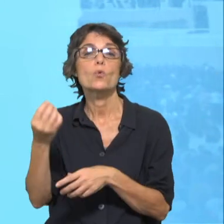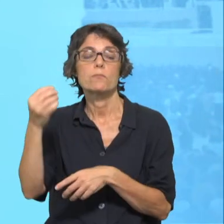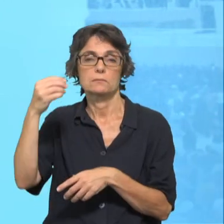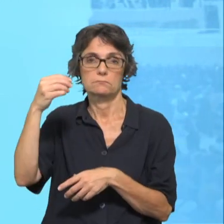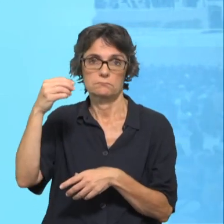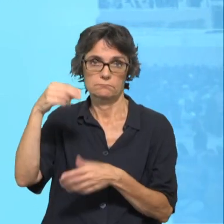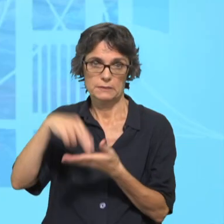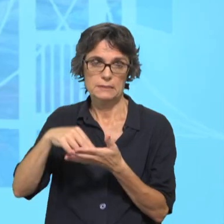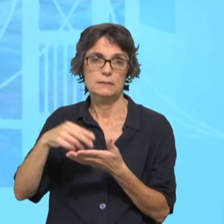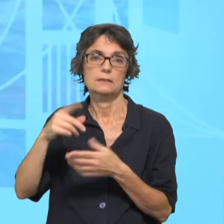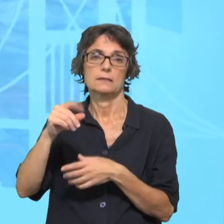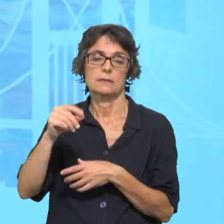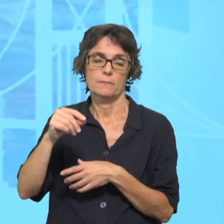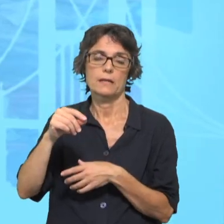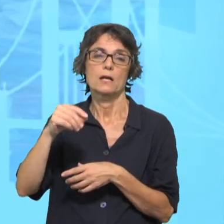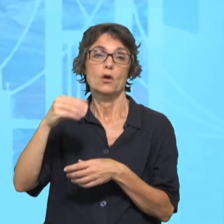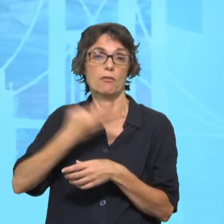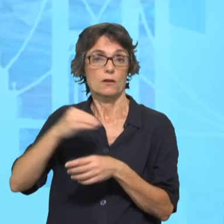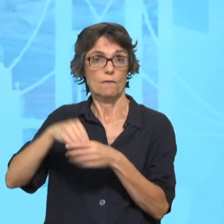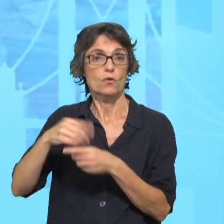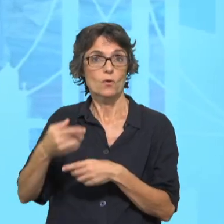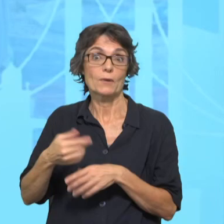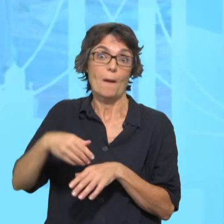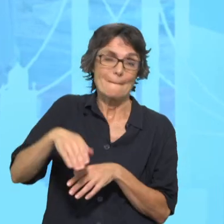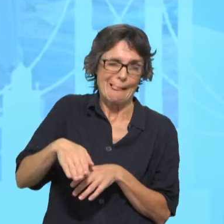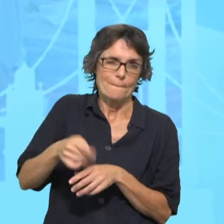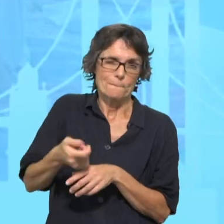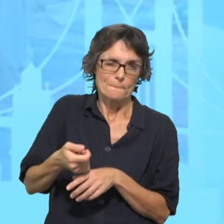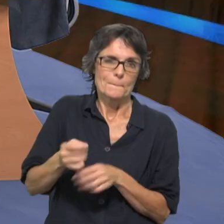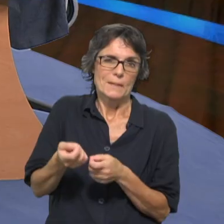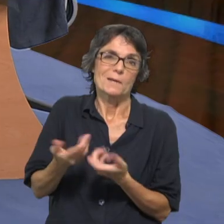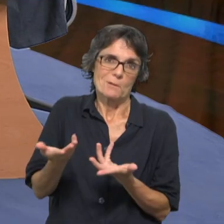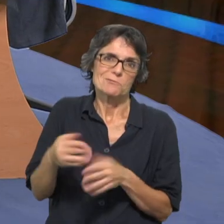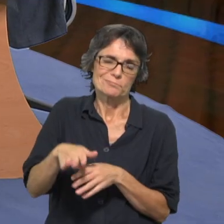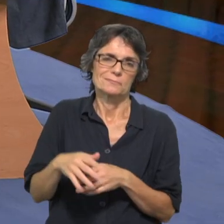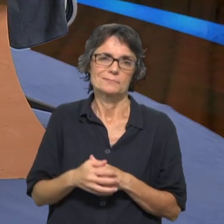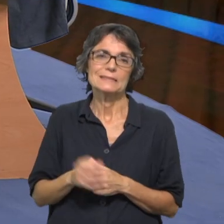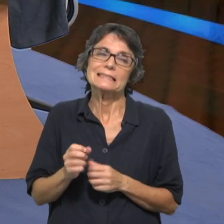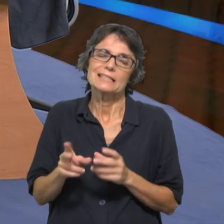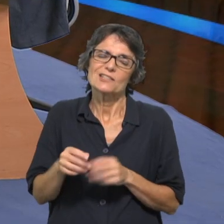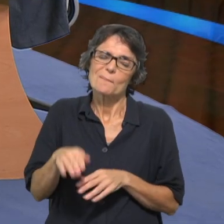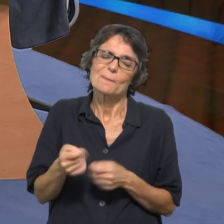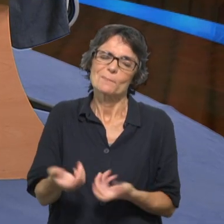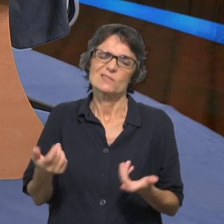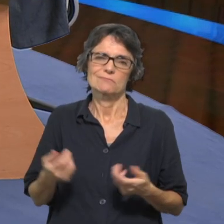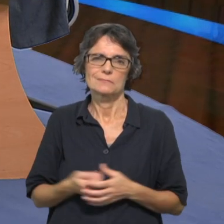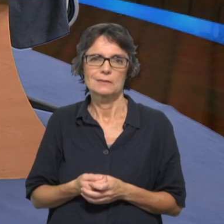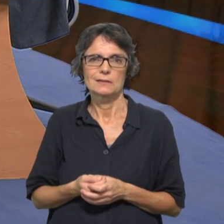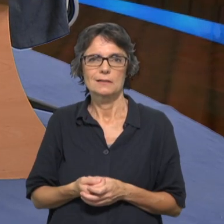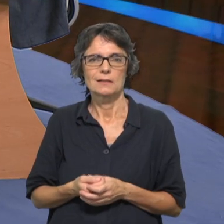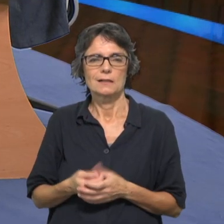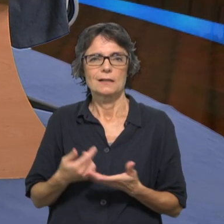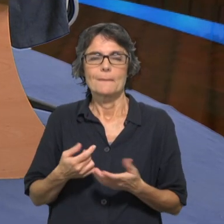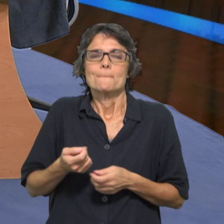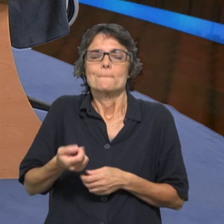que é uma grande novidade. Sim. Portanto, há passos que vão sendo dados. Sim, mas são passos pequeninos. Para